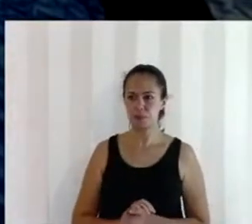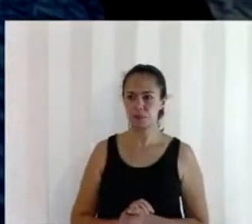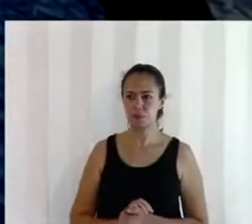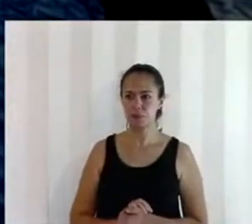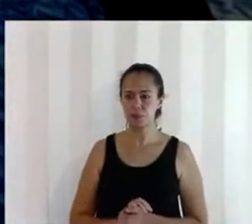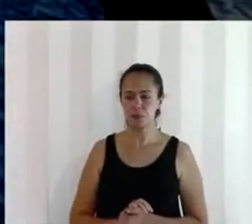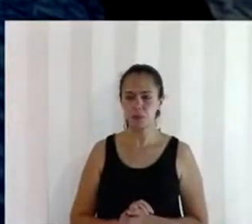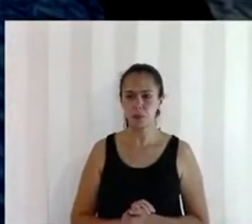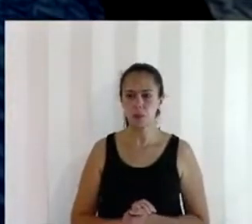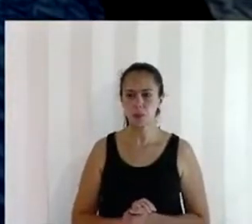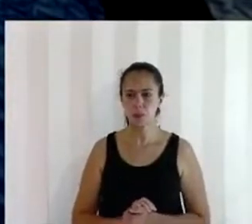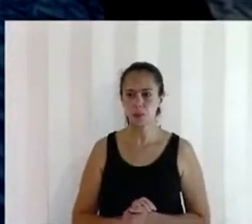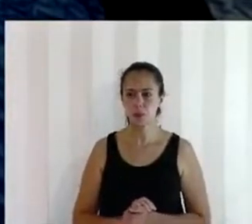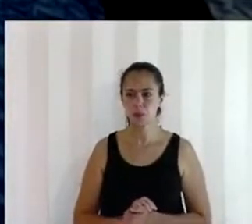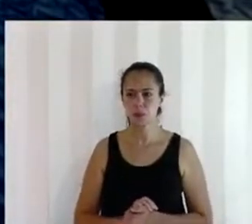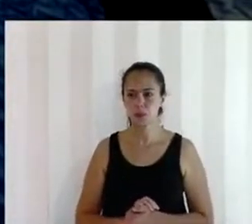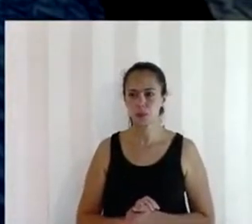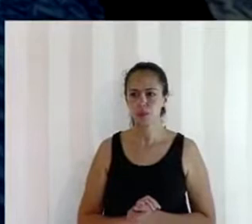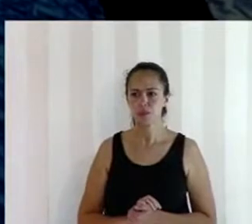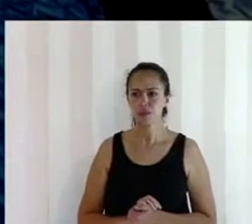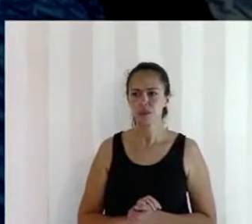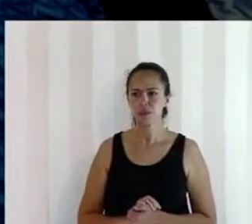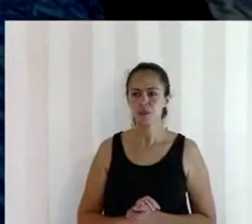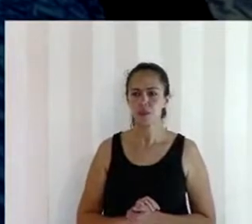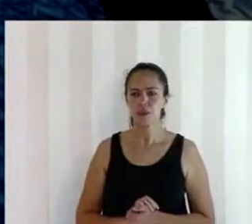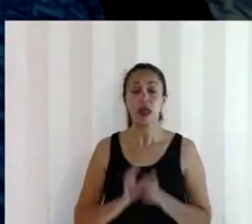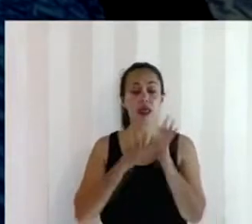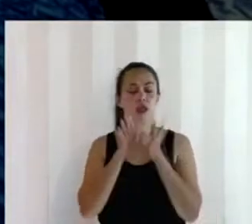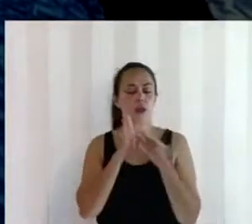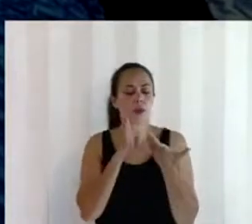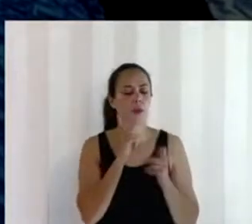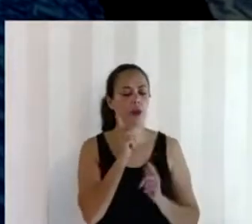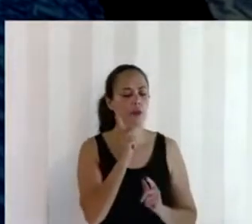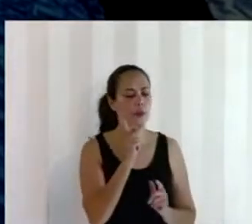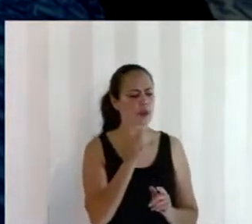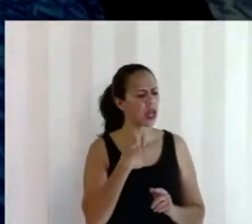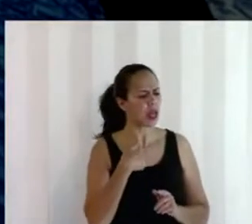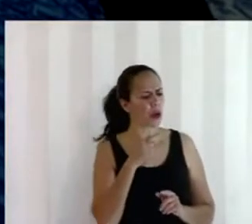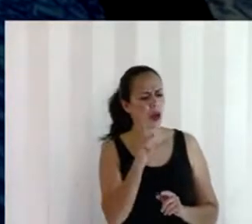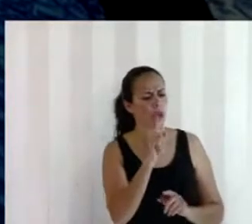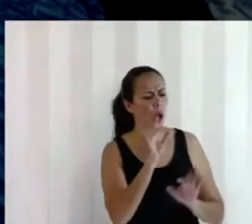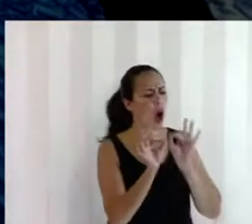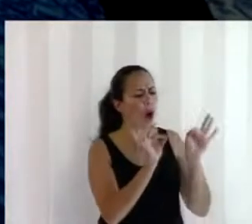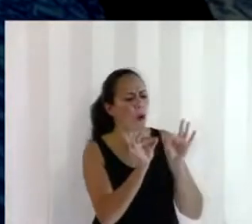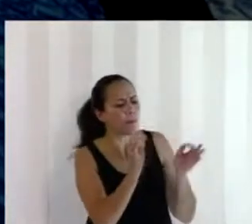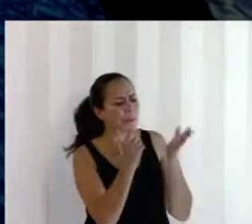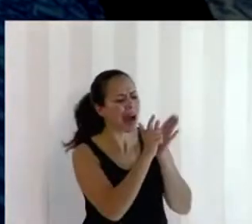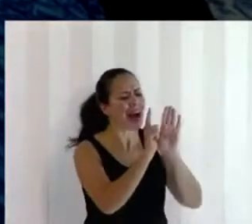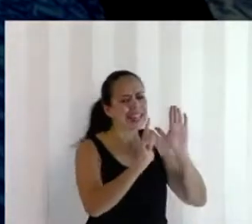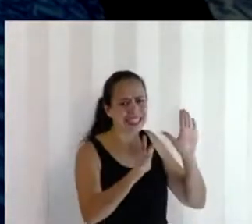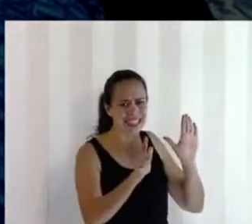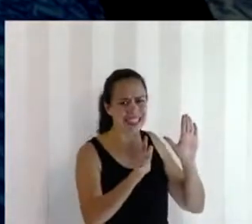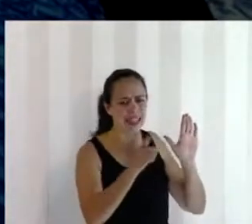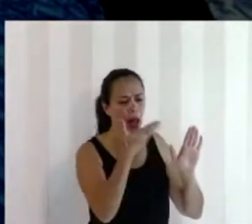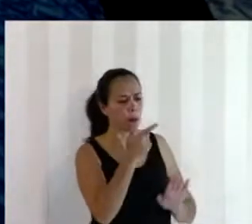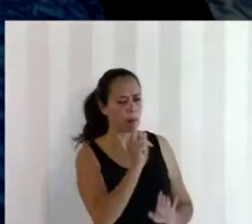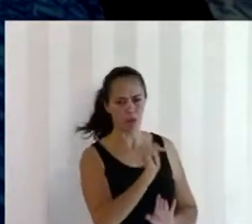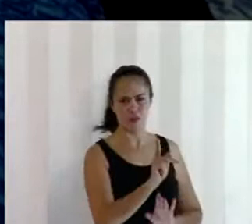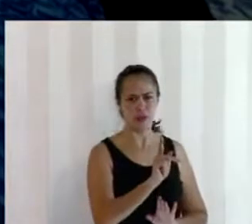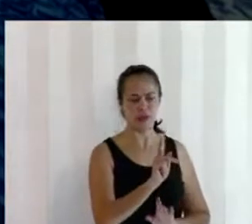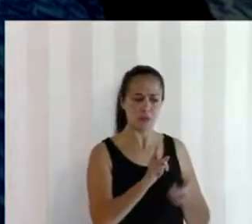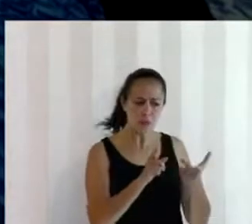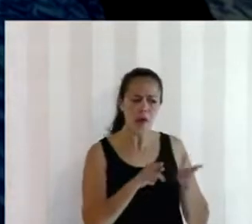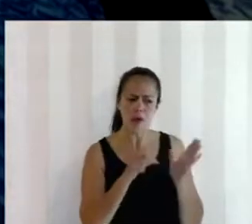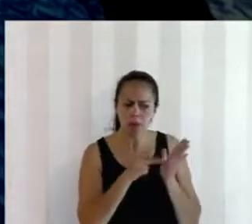para revogar, vim para cumprir. Porque em verdade vos digo, até que o céu e a terra